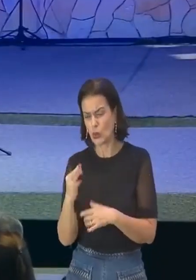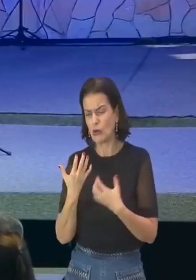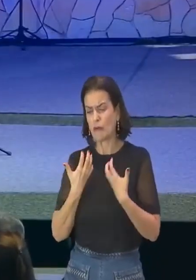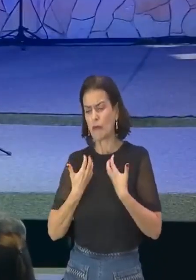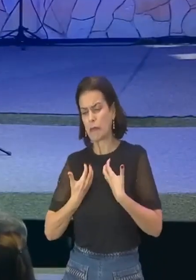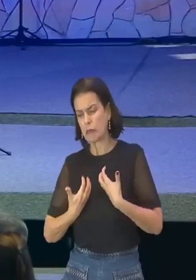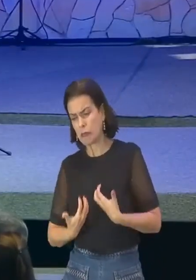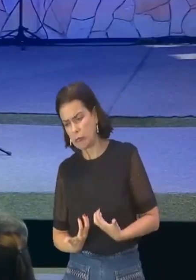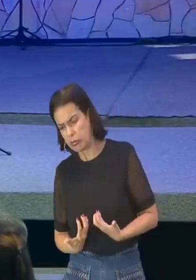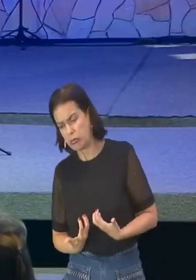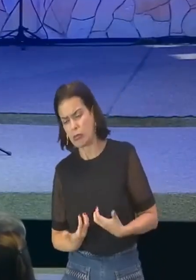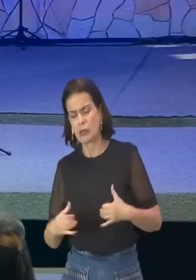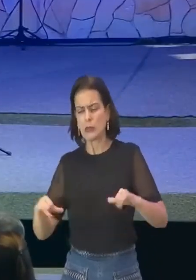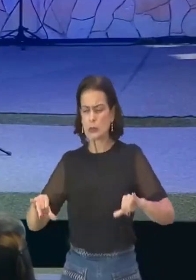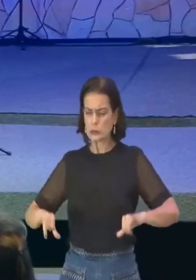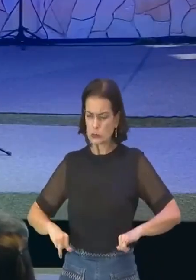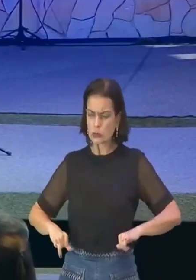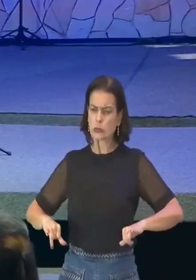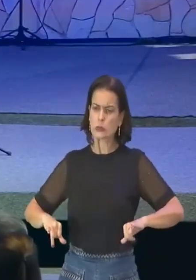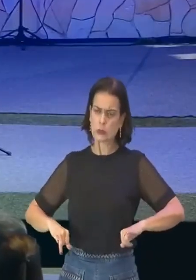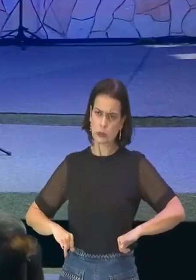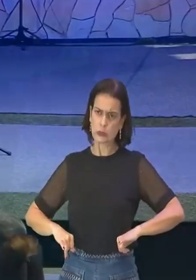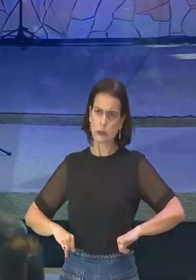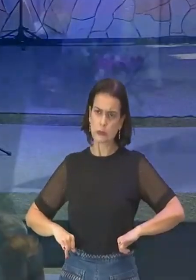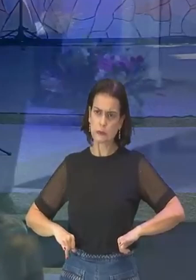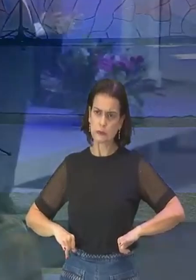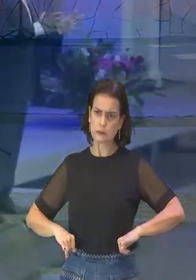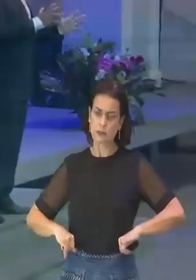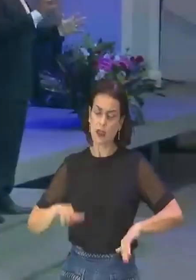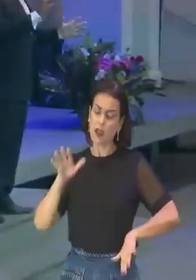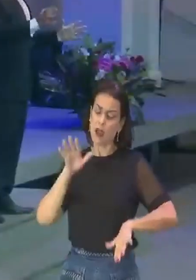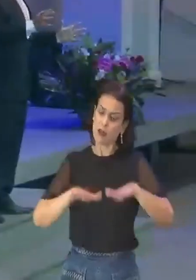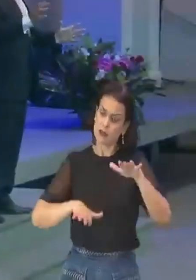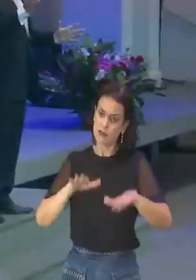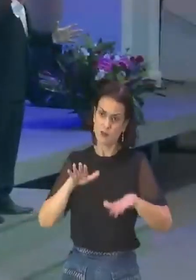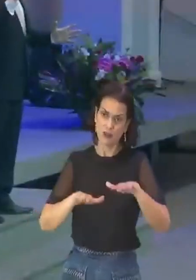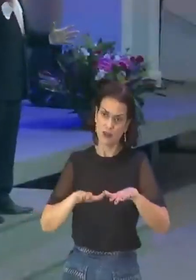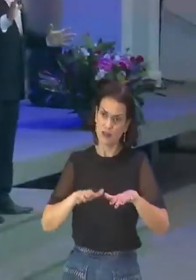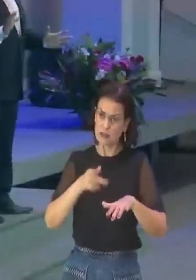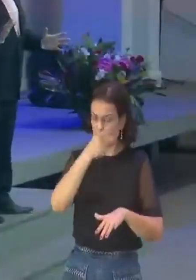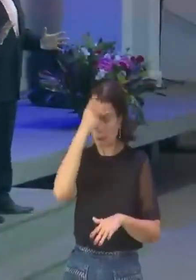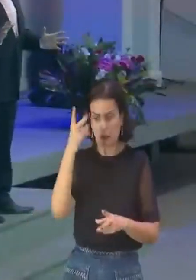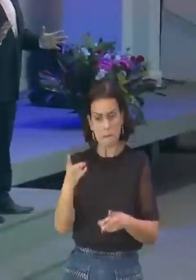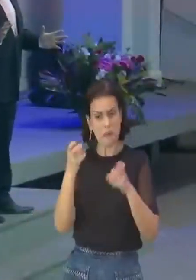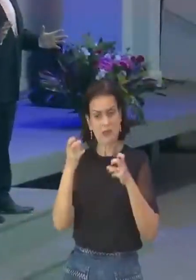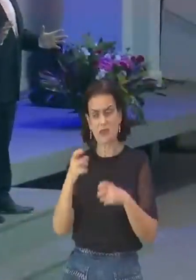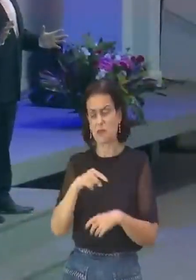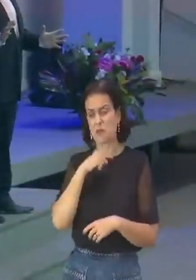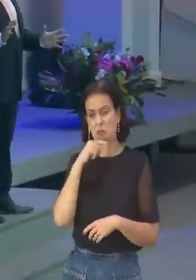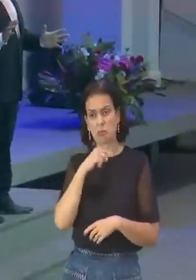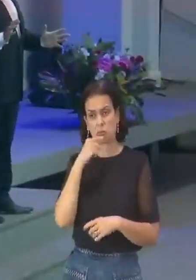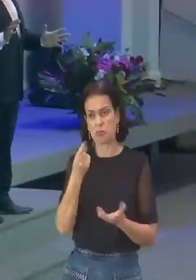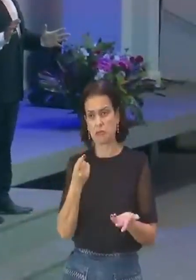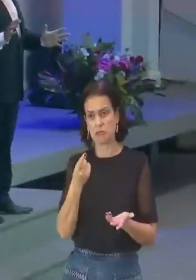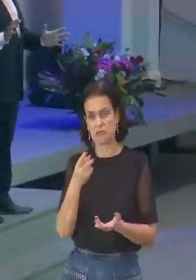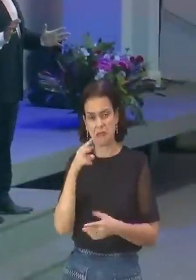cansaço, o sofrimento, às vezes não é visto por ninguém.